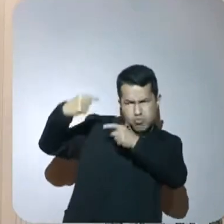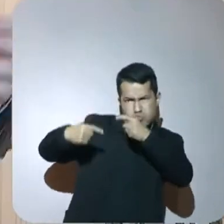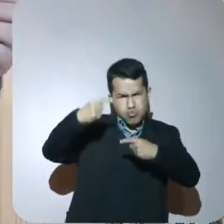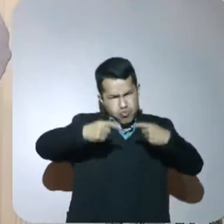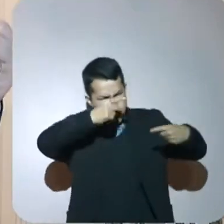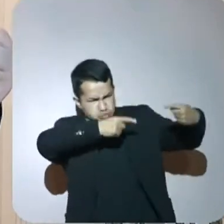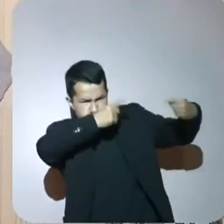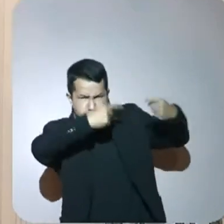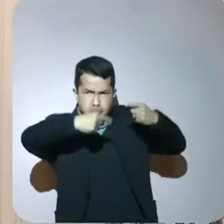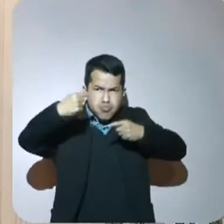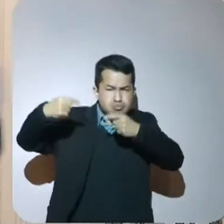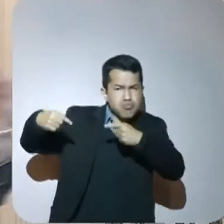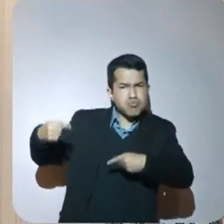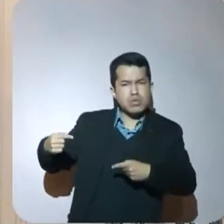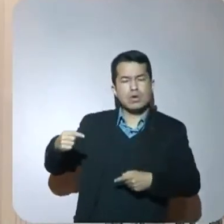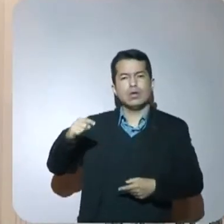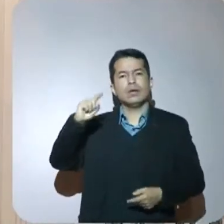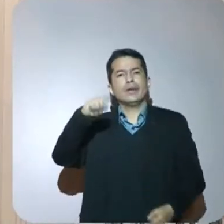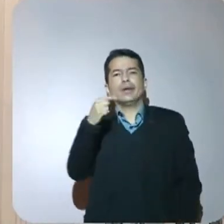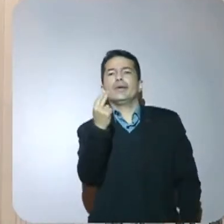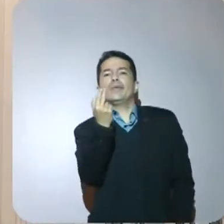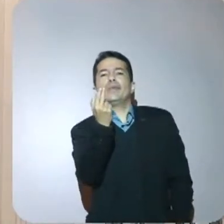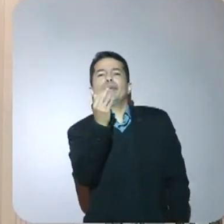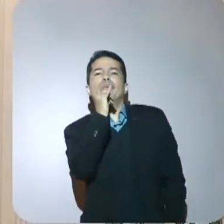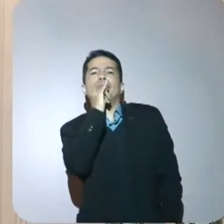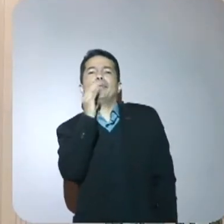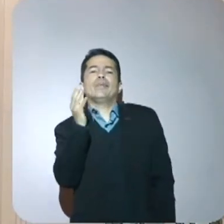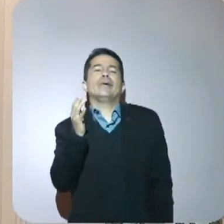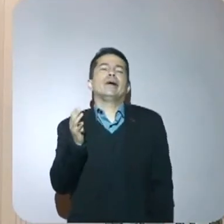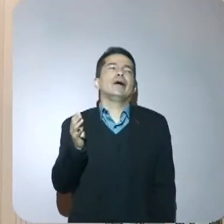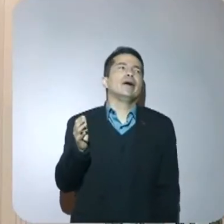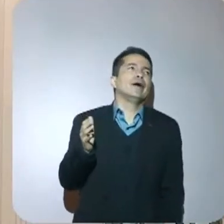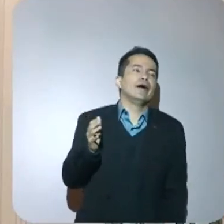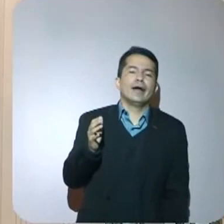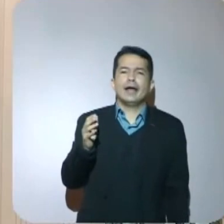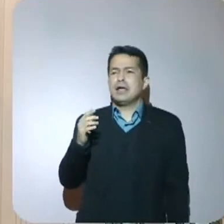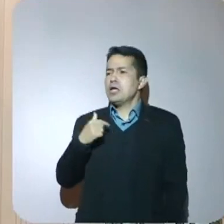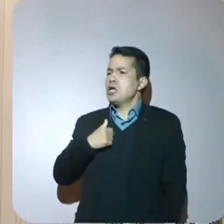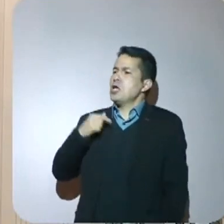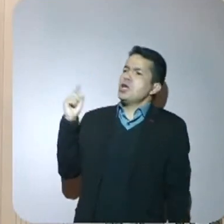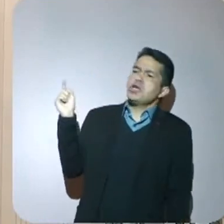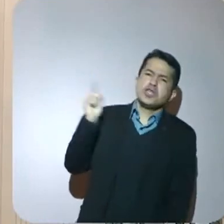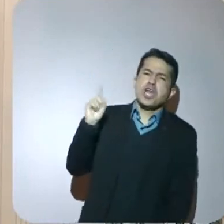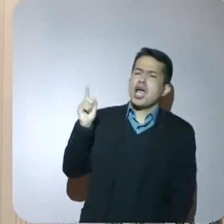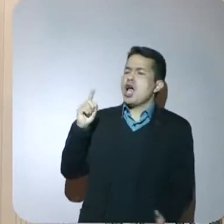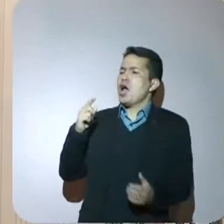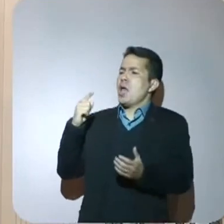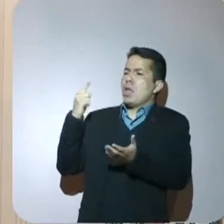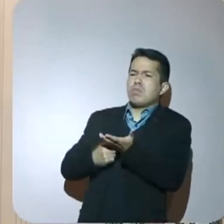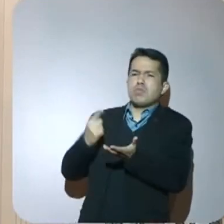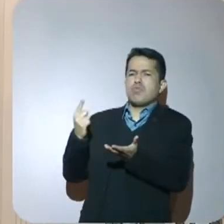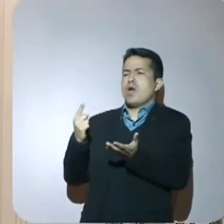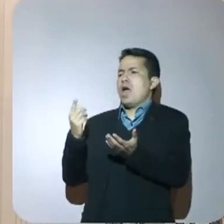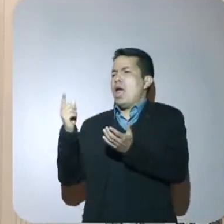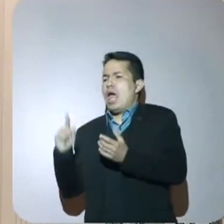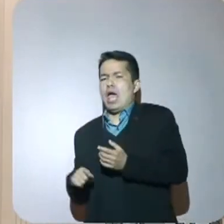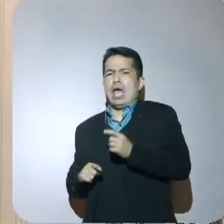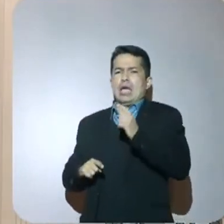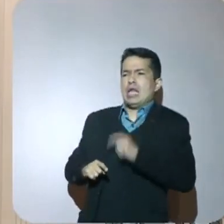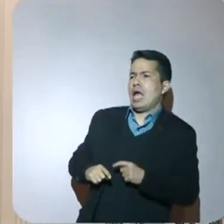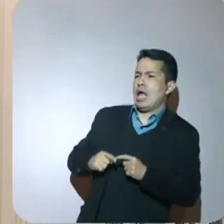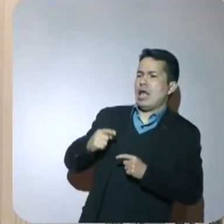intencionados, começam a lutar entre si por questões de menor importância.